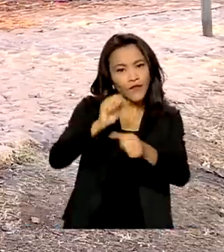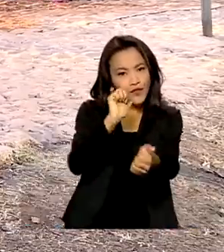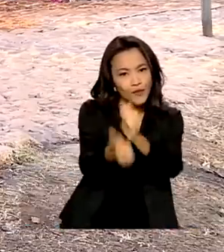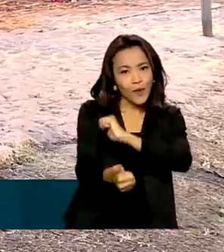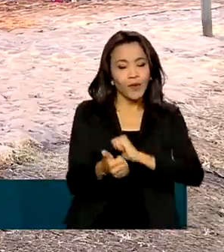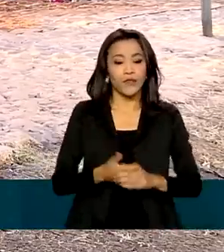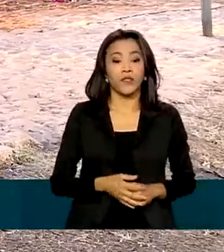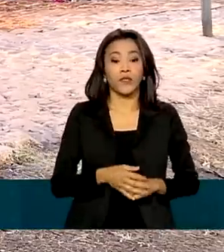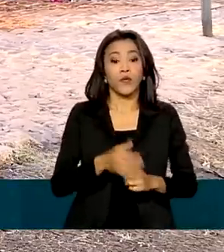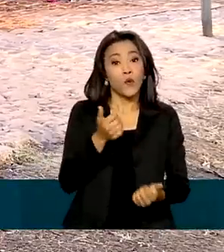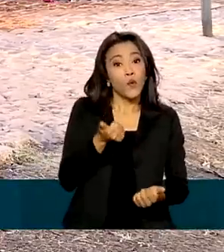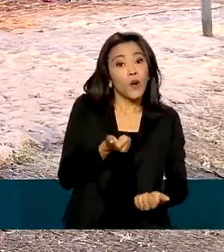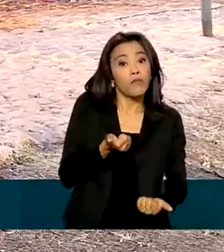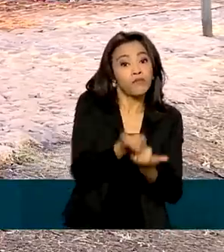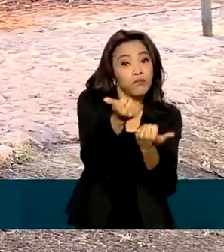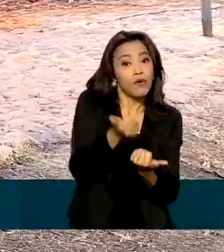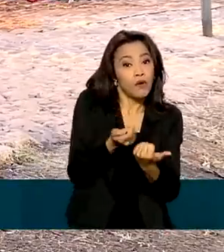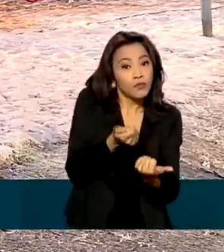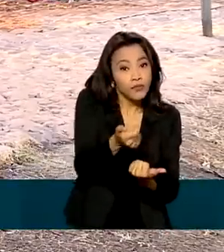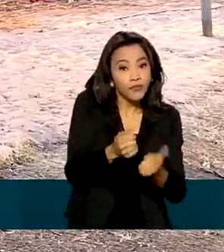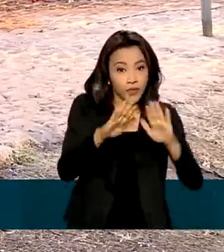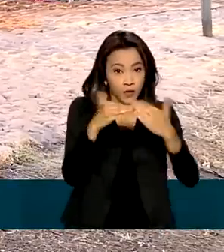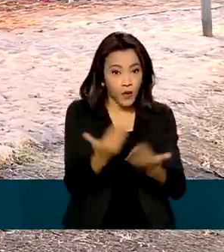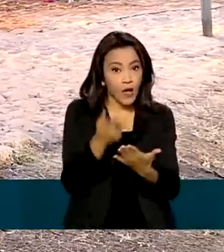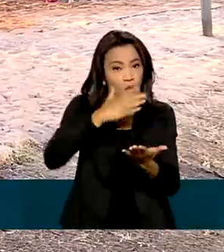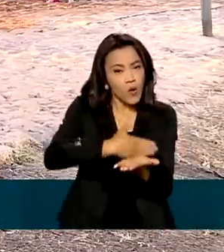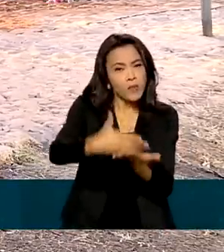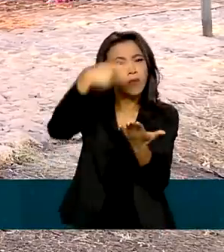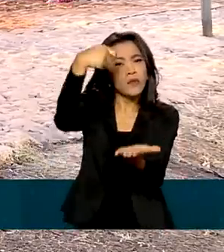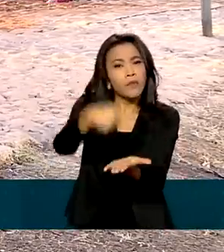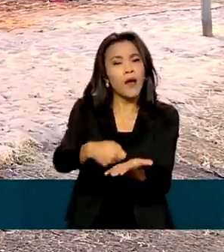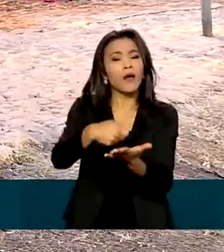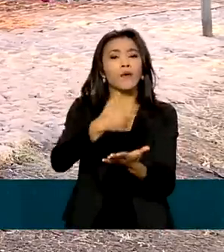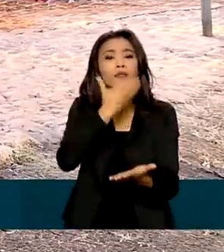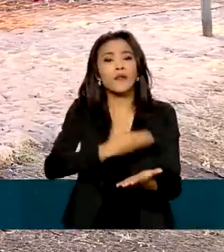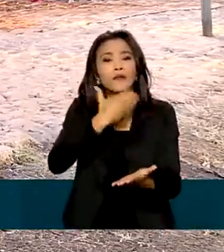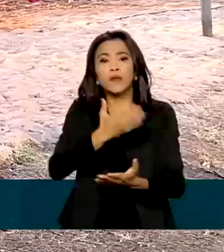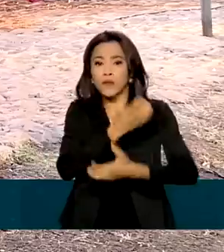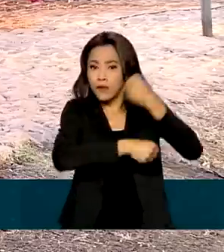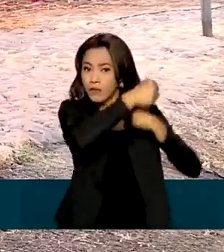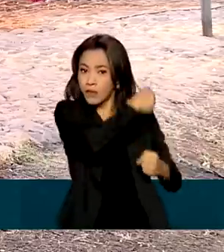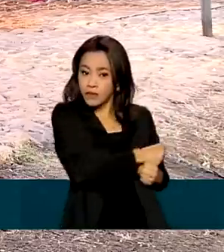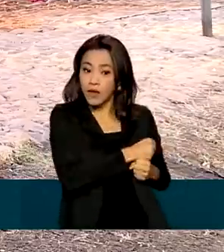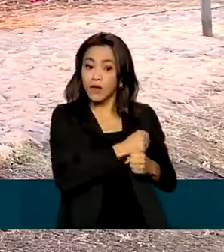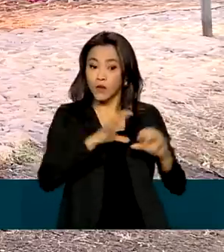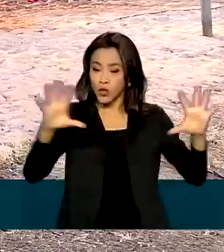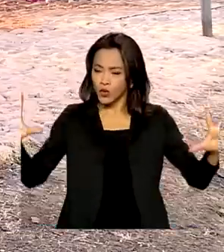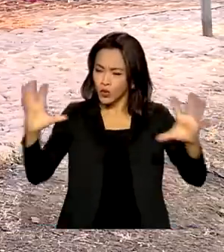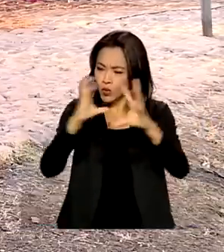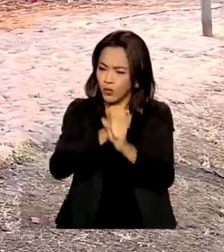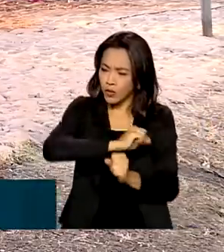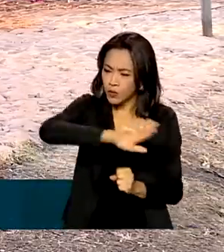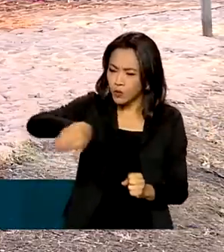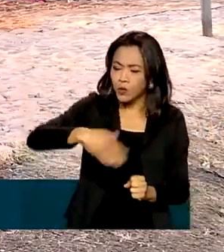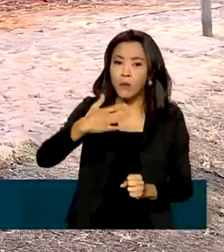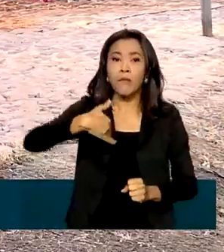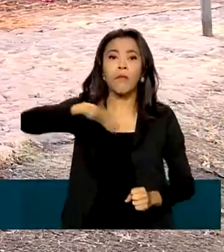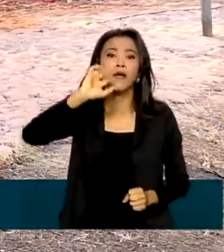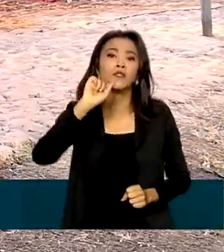Escolar começou a ser pago em dezembro de 2021. No total de atletas que recebem o benefício, mais